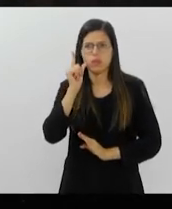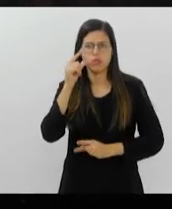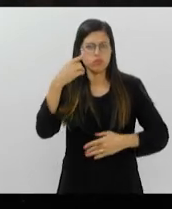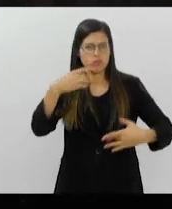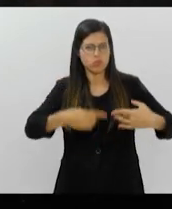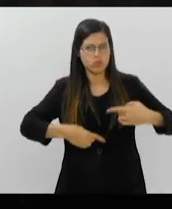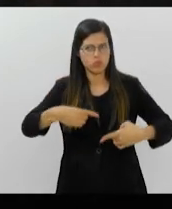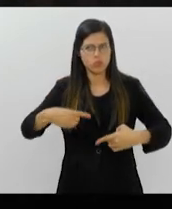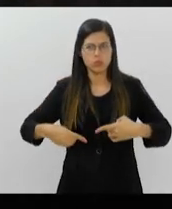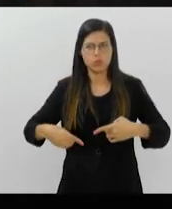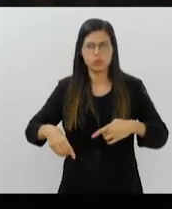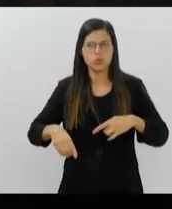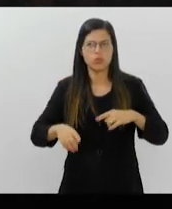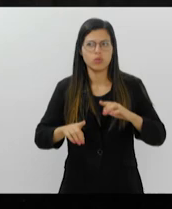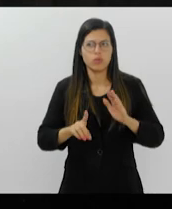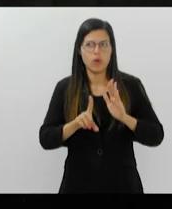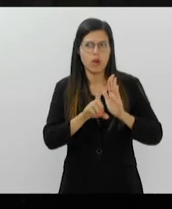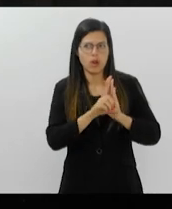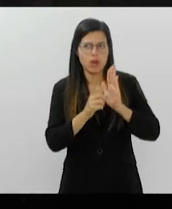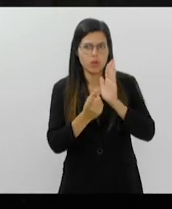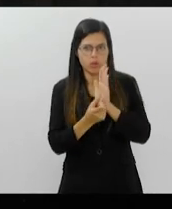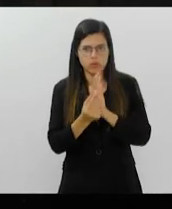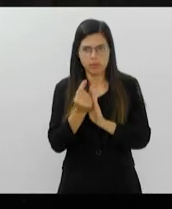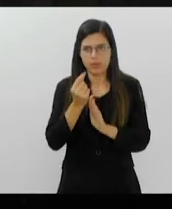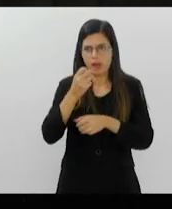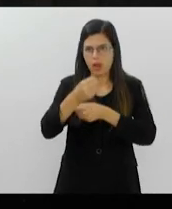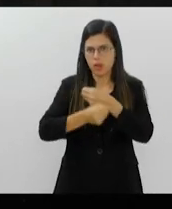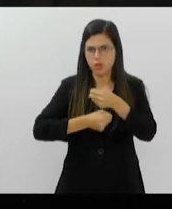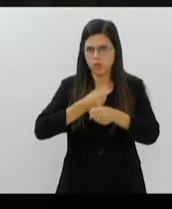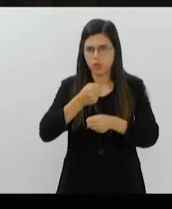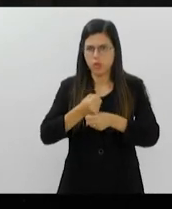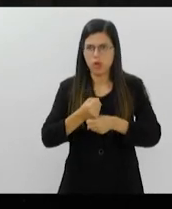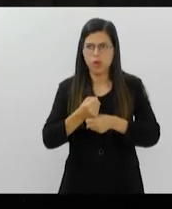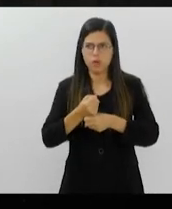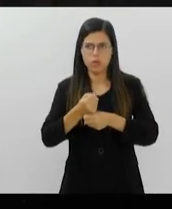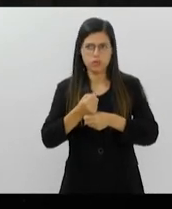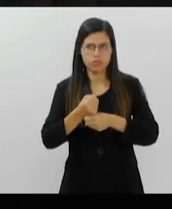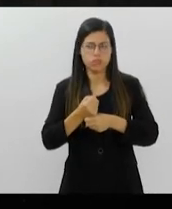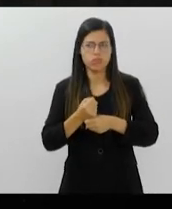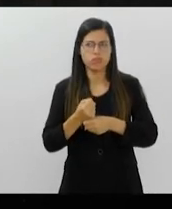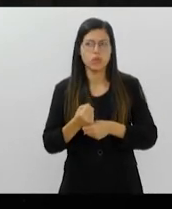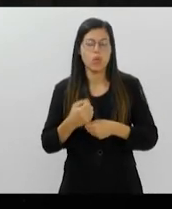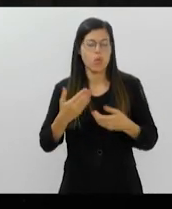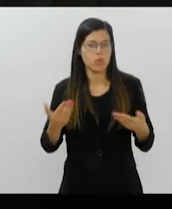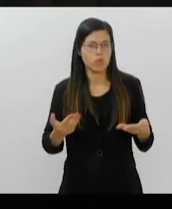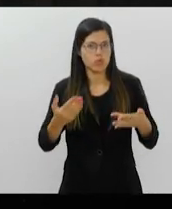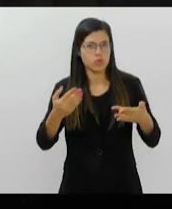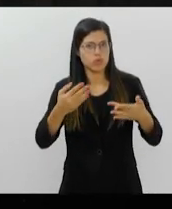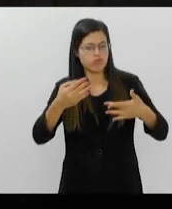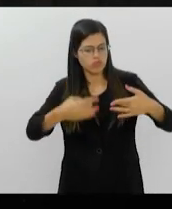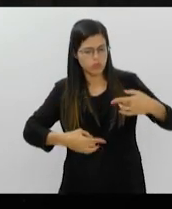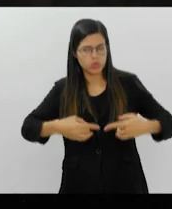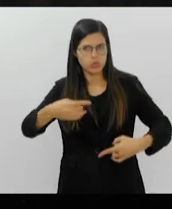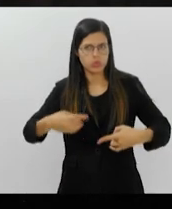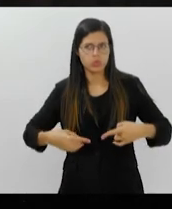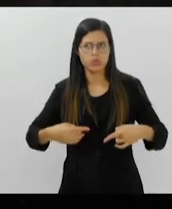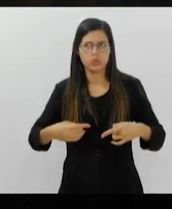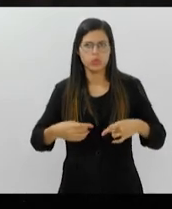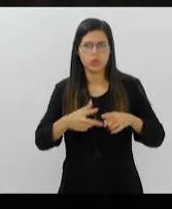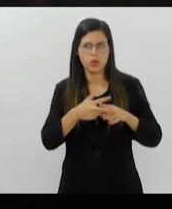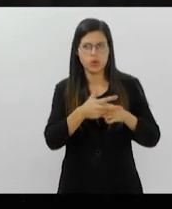discutimos a LOA, a Lei Orçamentária Anual. Hoje vamos discutir a